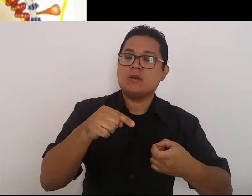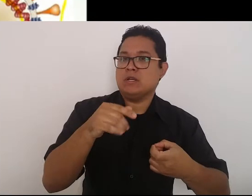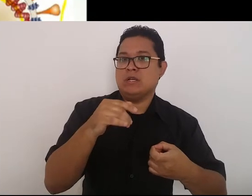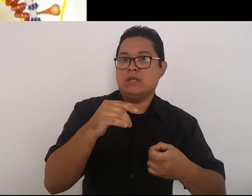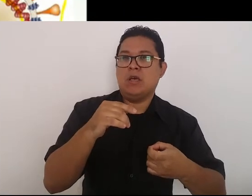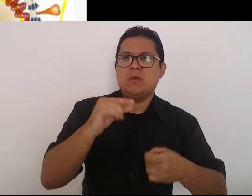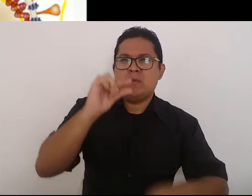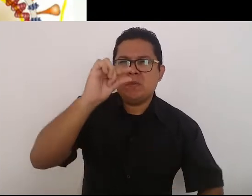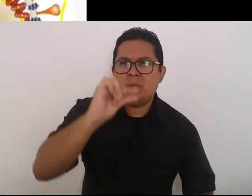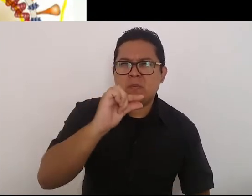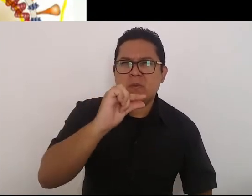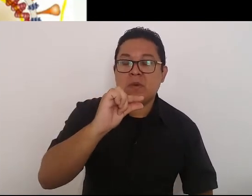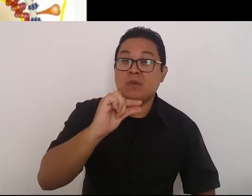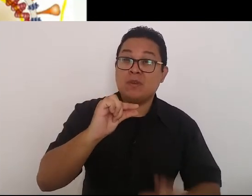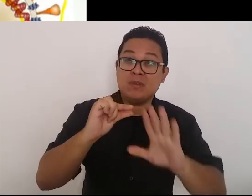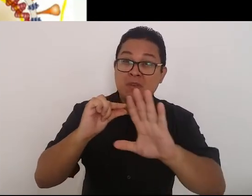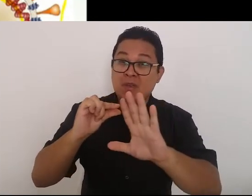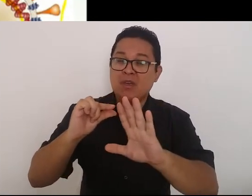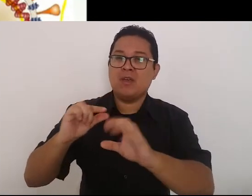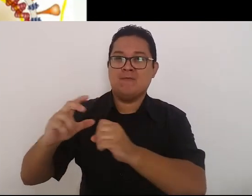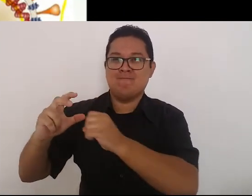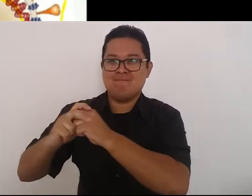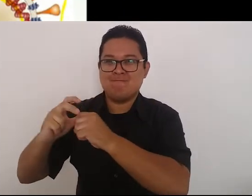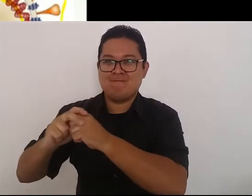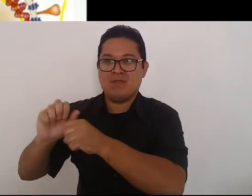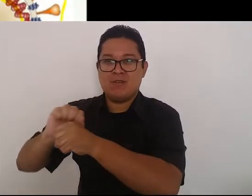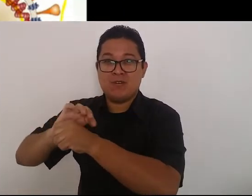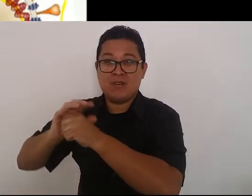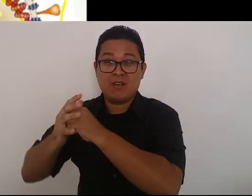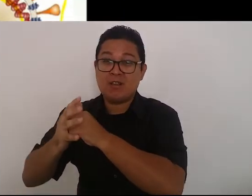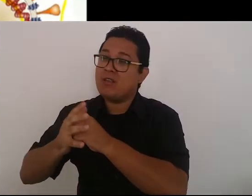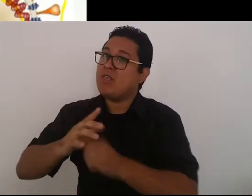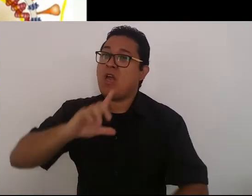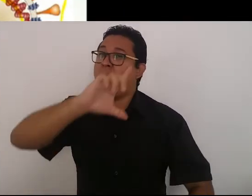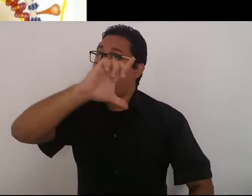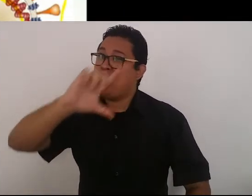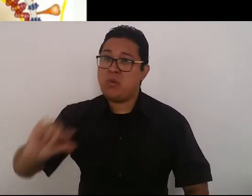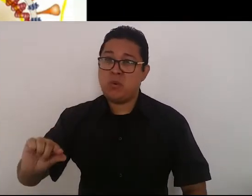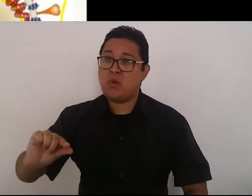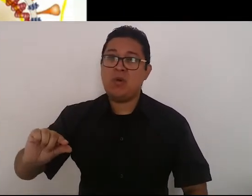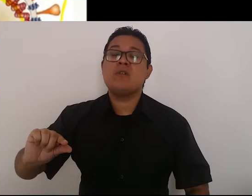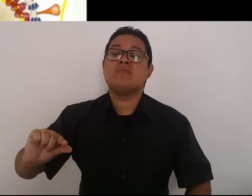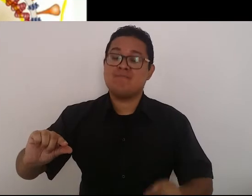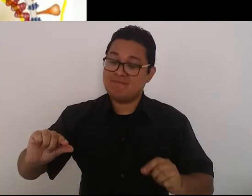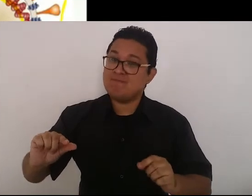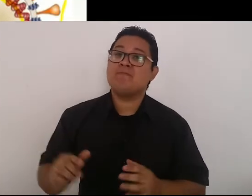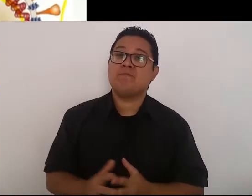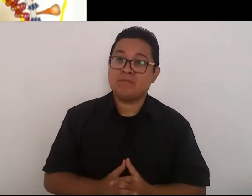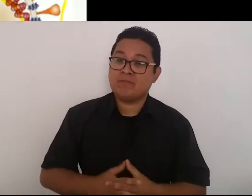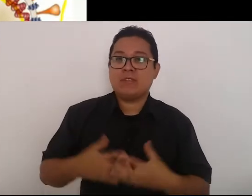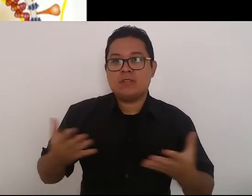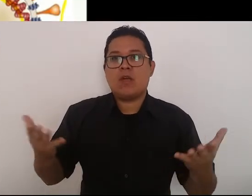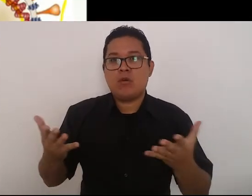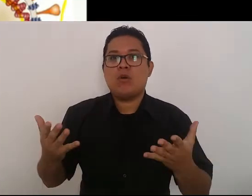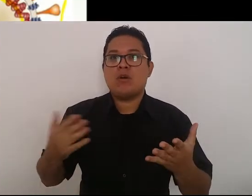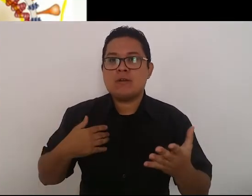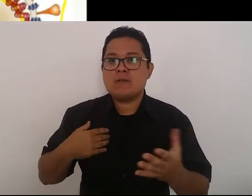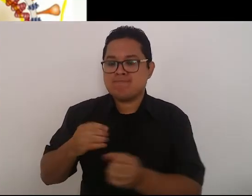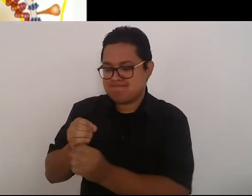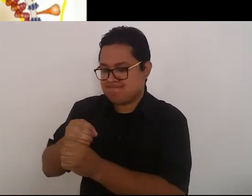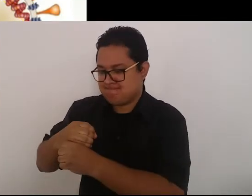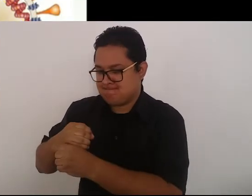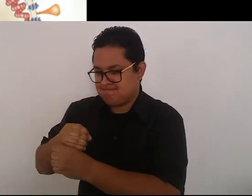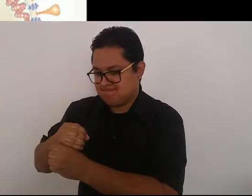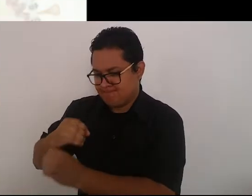e as características. Tá bom? Deixar bem claro para a gente poder estudar, explicar, para eu poder estar aqui ensinando. Beleza,